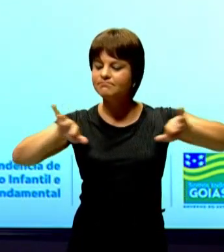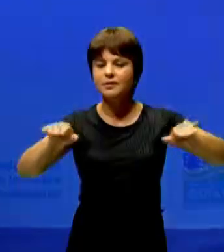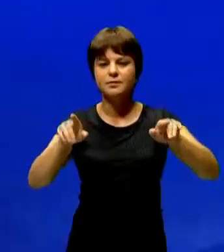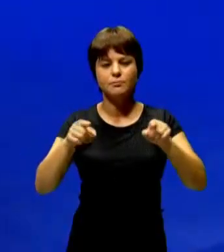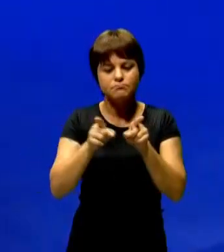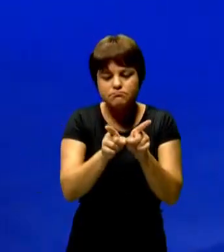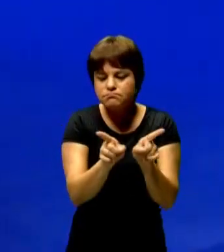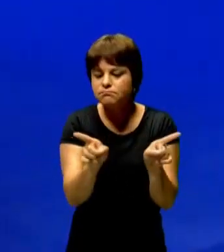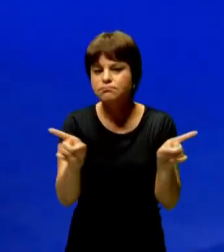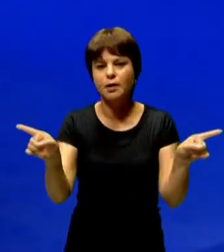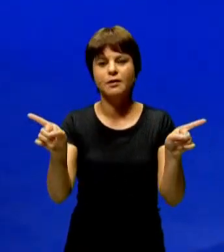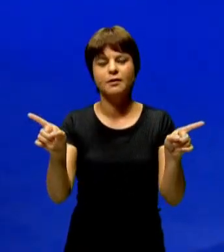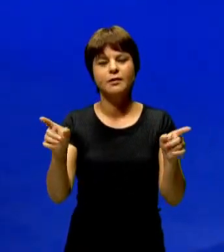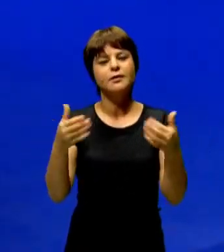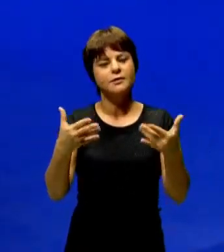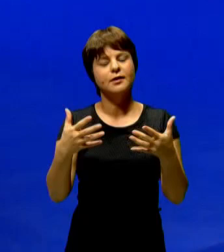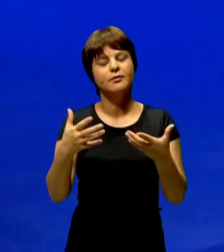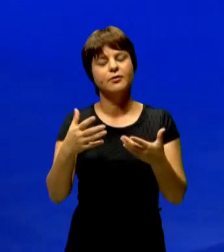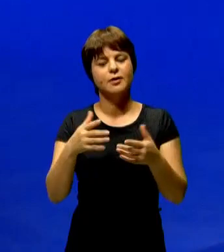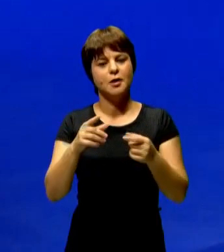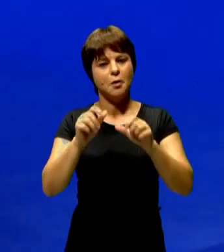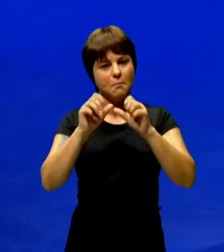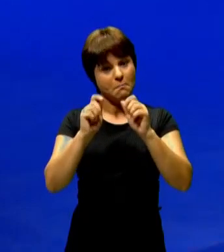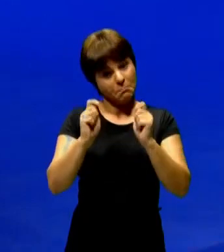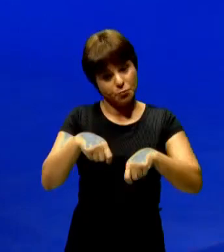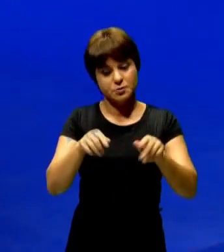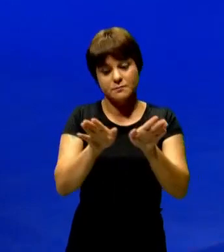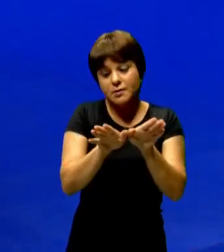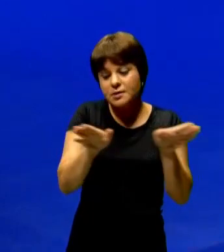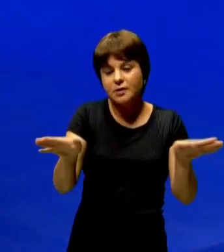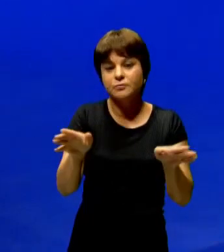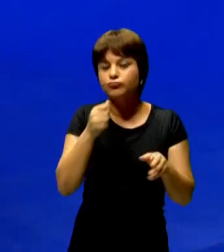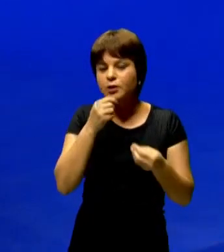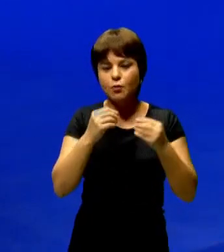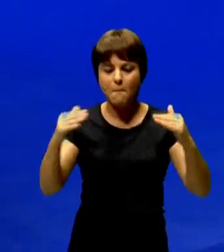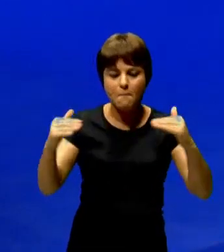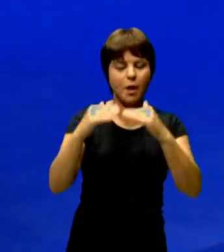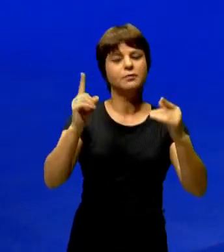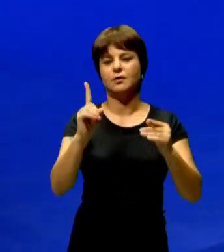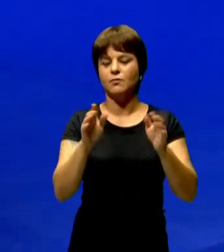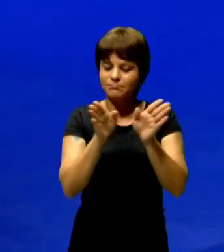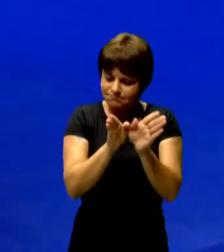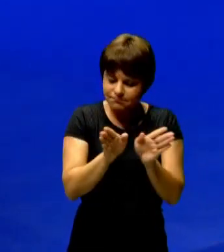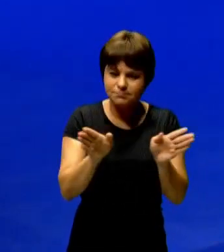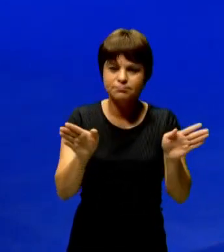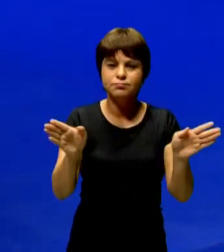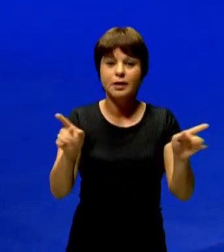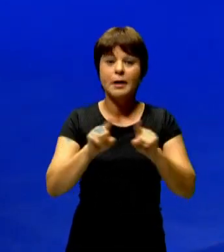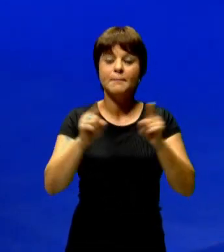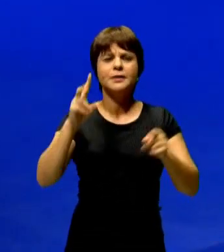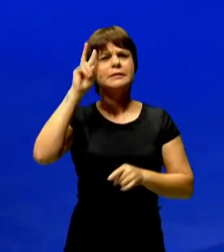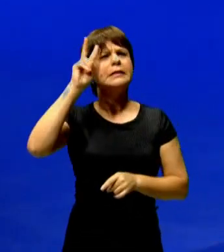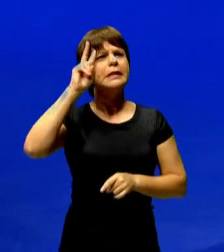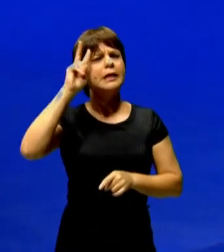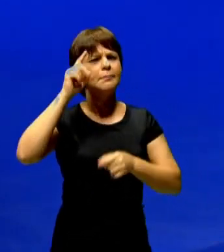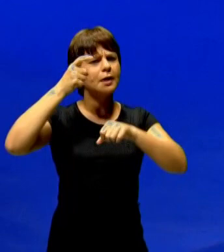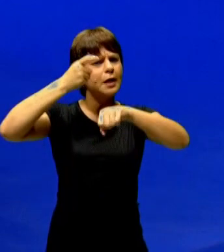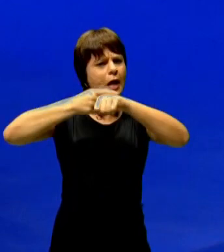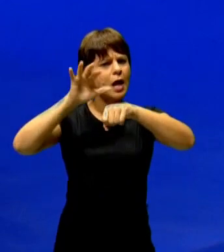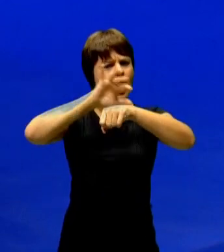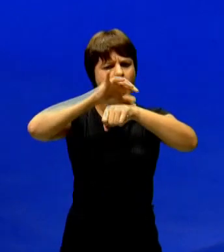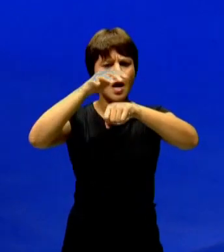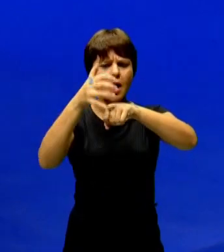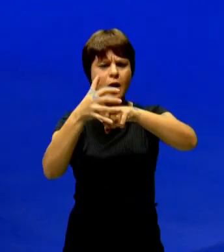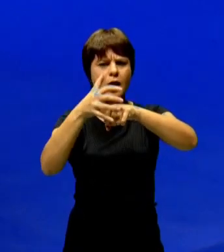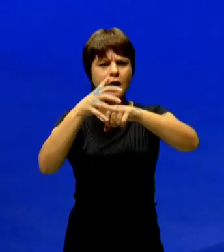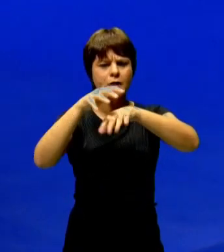direções opostas. Nesse sentido, por terem direções opostas, não há colisão. Entretanto, lembra que a litosfera estava